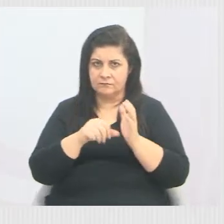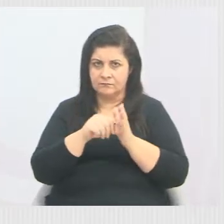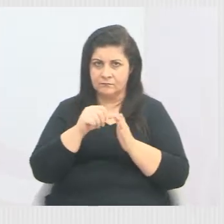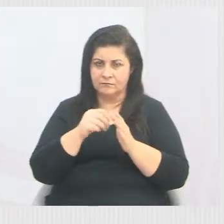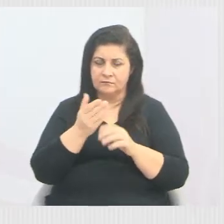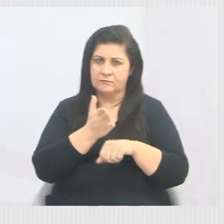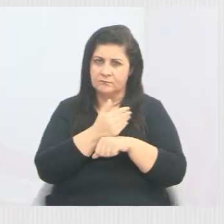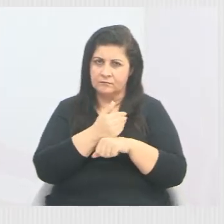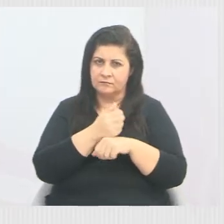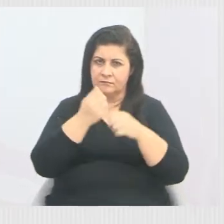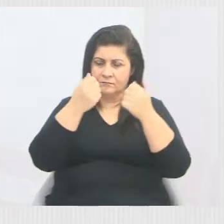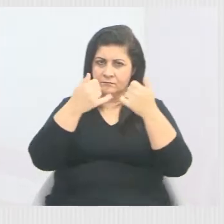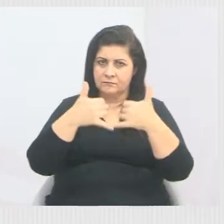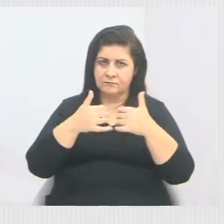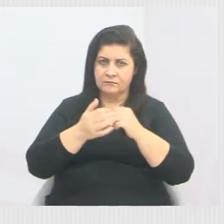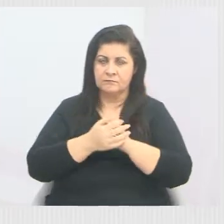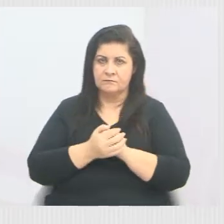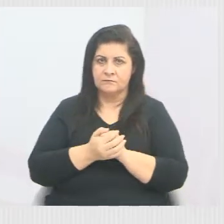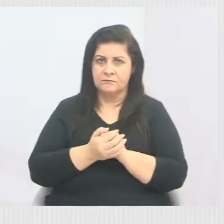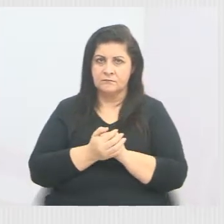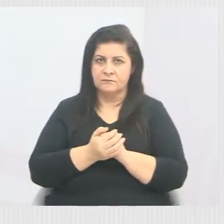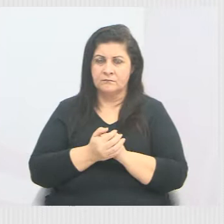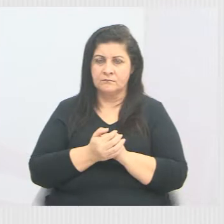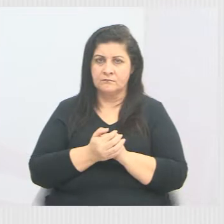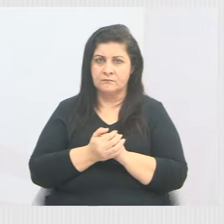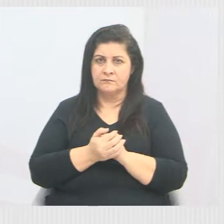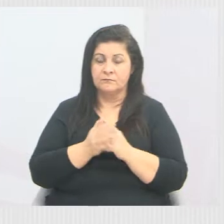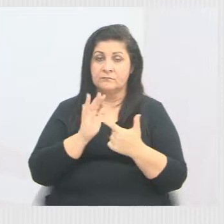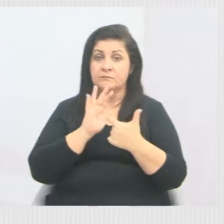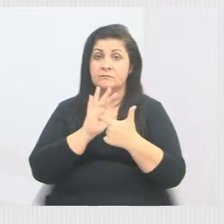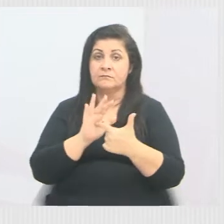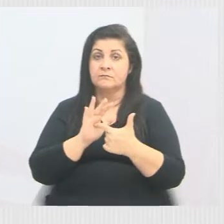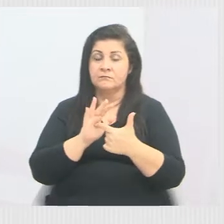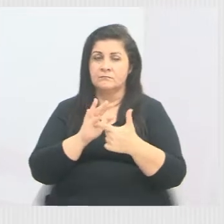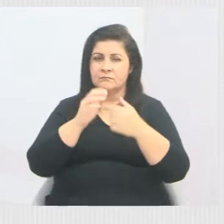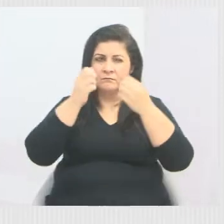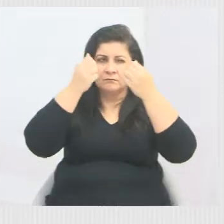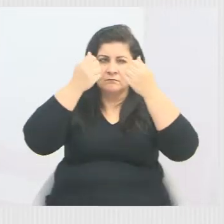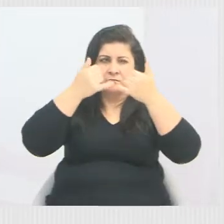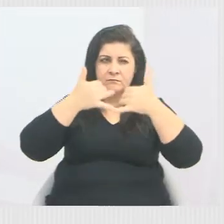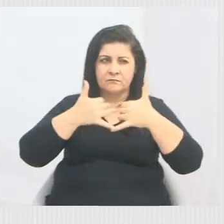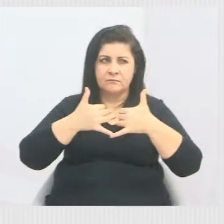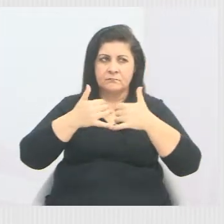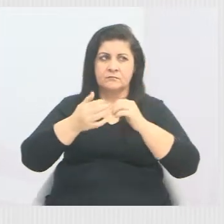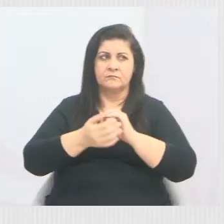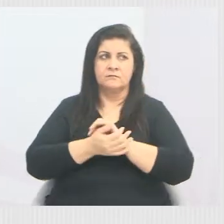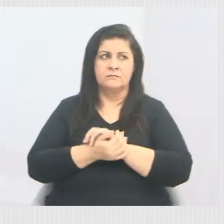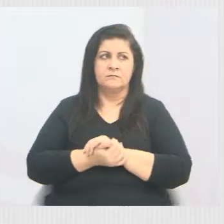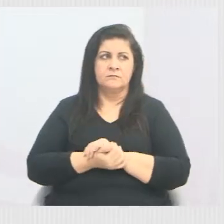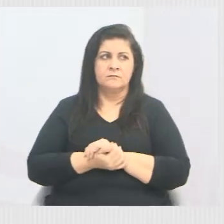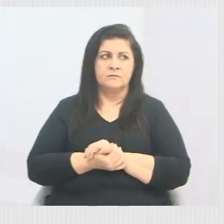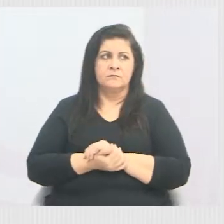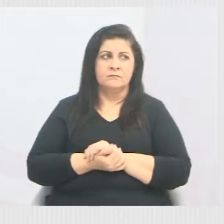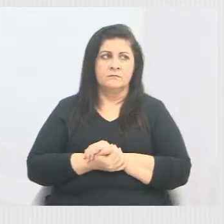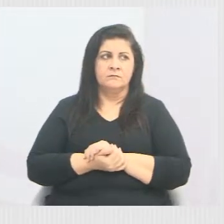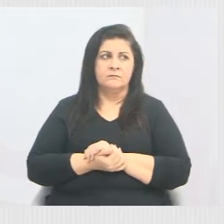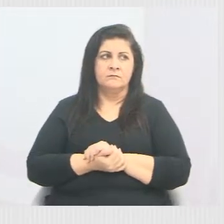antes de começar, eu vou pedir aqui para o meu assistente apertar o exemplo didático lá em cima, que é o resultado primário.